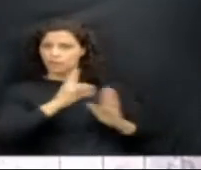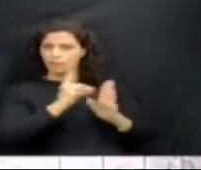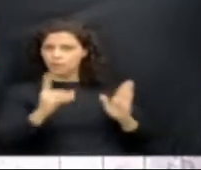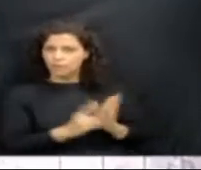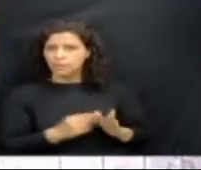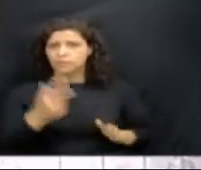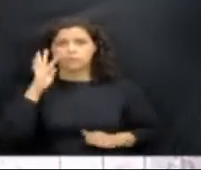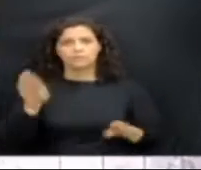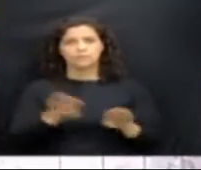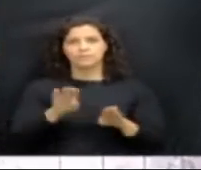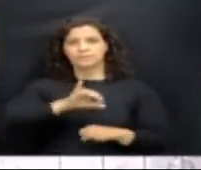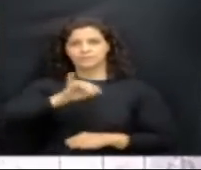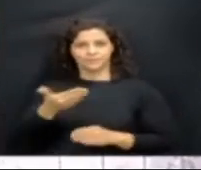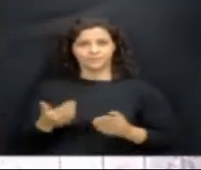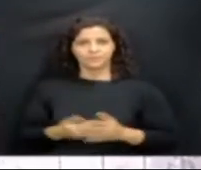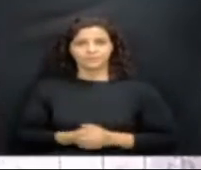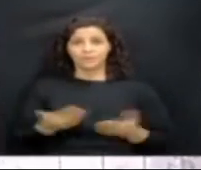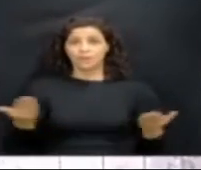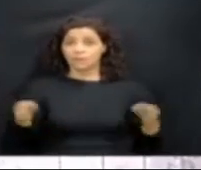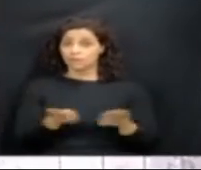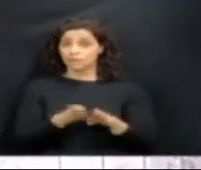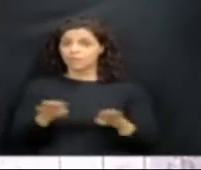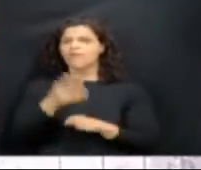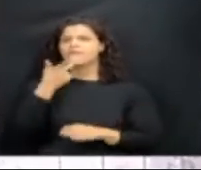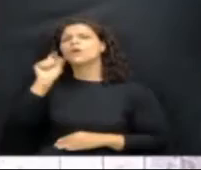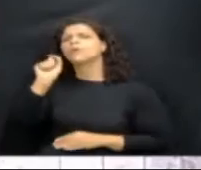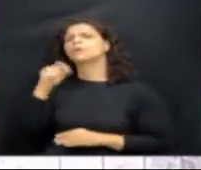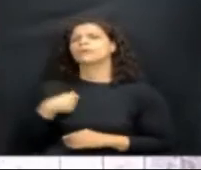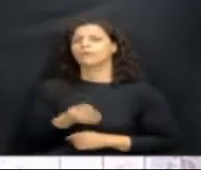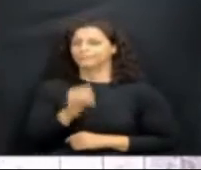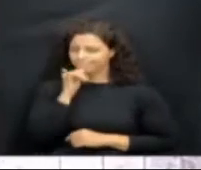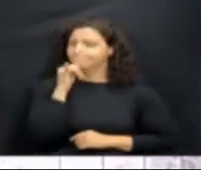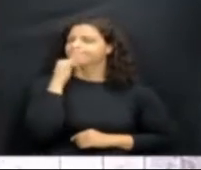vi o parecer da CCJ e quero aqui lamentar.